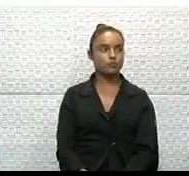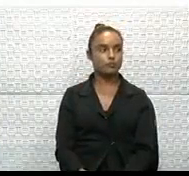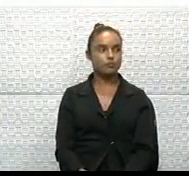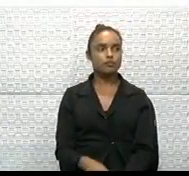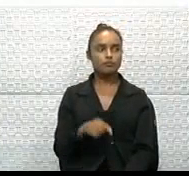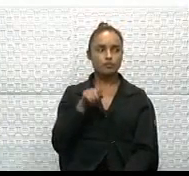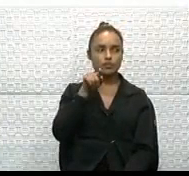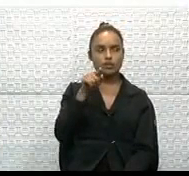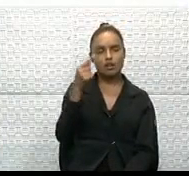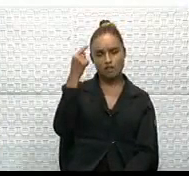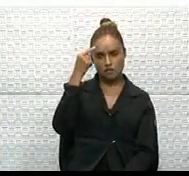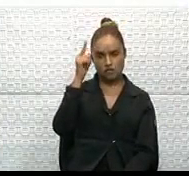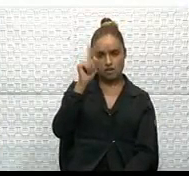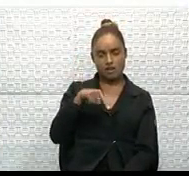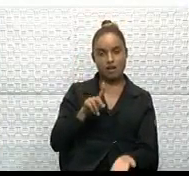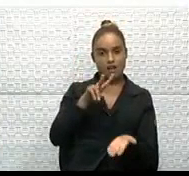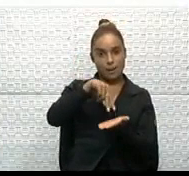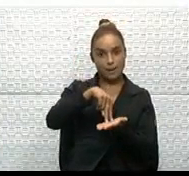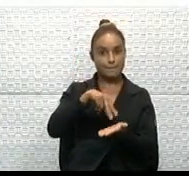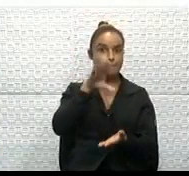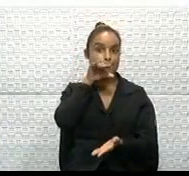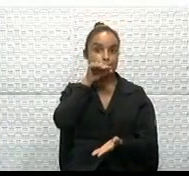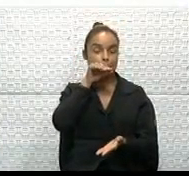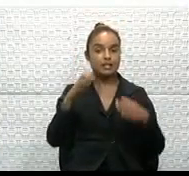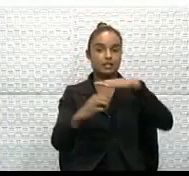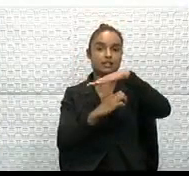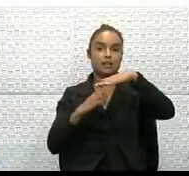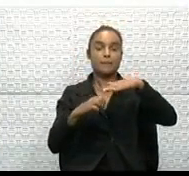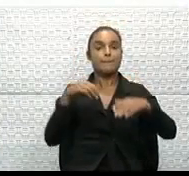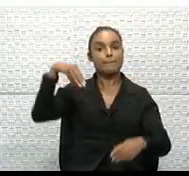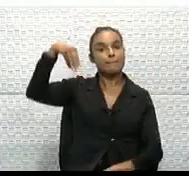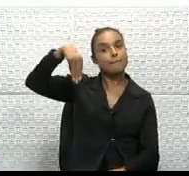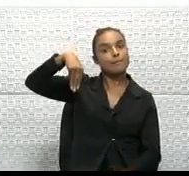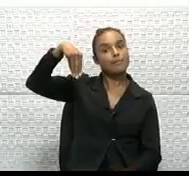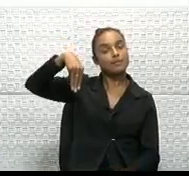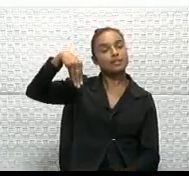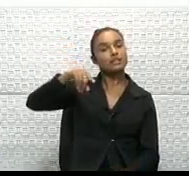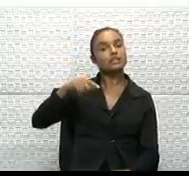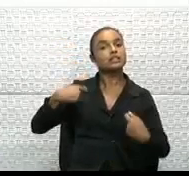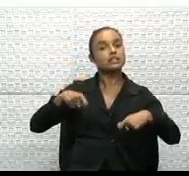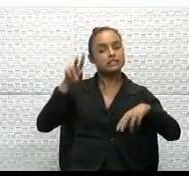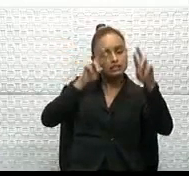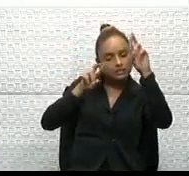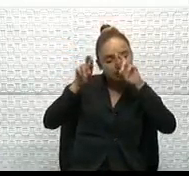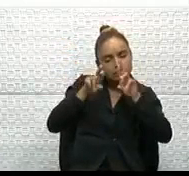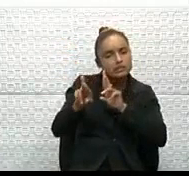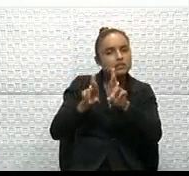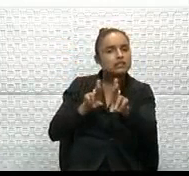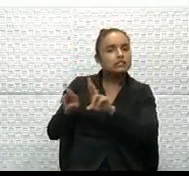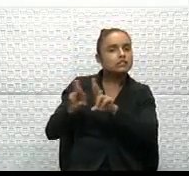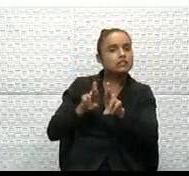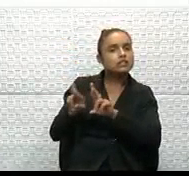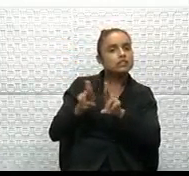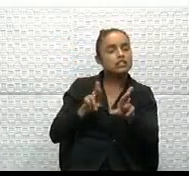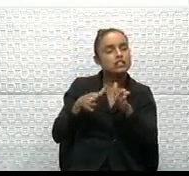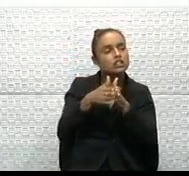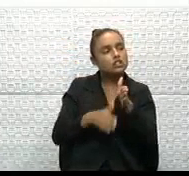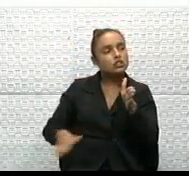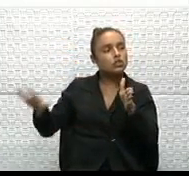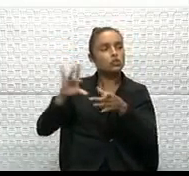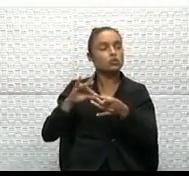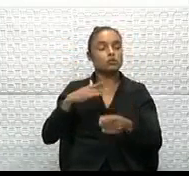Imagine que você é funcionário da empresa M e que necessita avaliar a relação existente entre